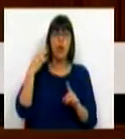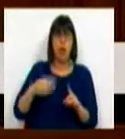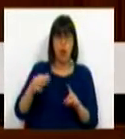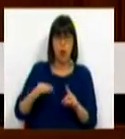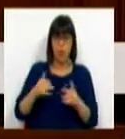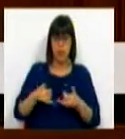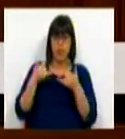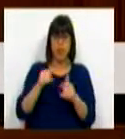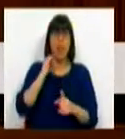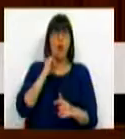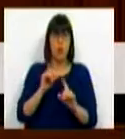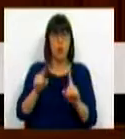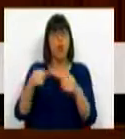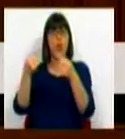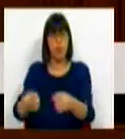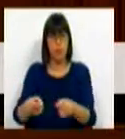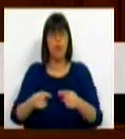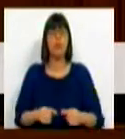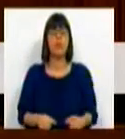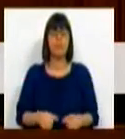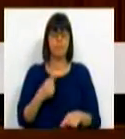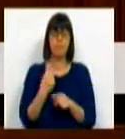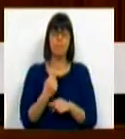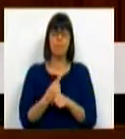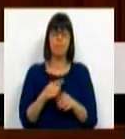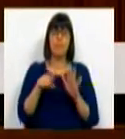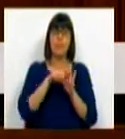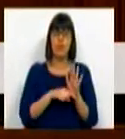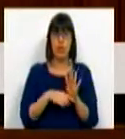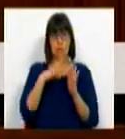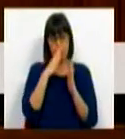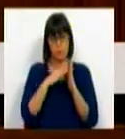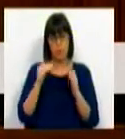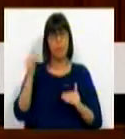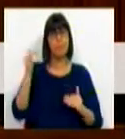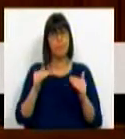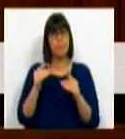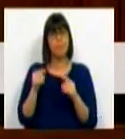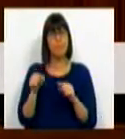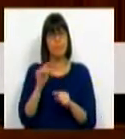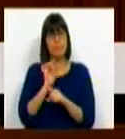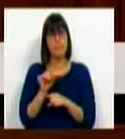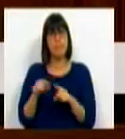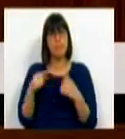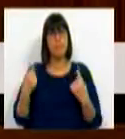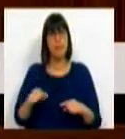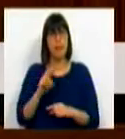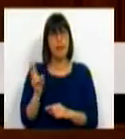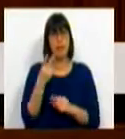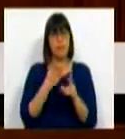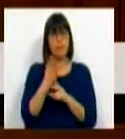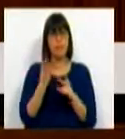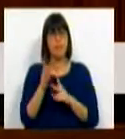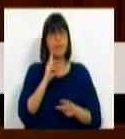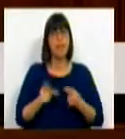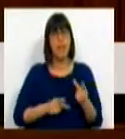normalmente subsequente à concessão. E também, de acordo com as normas, os modelos de imparidade têm duas vertentes